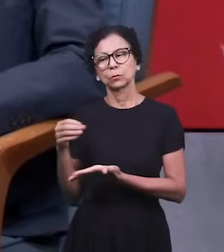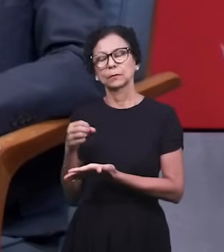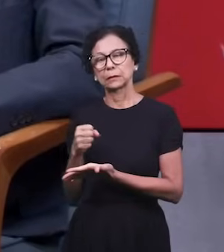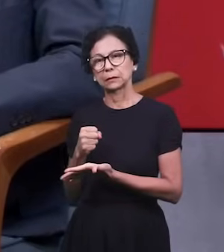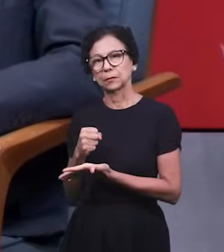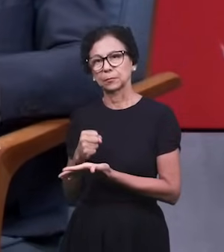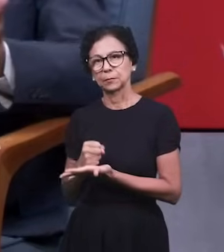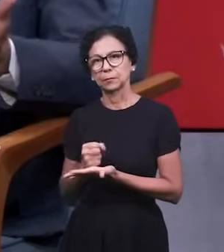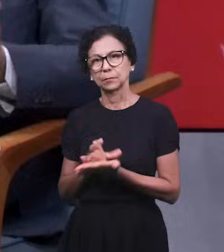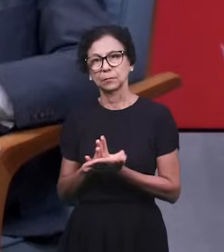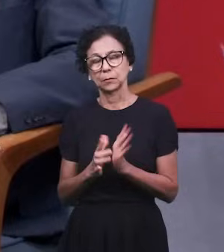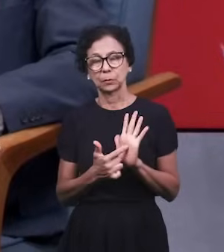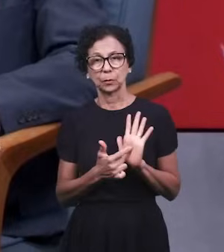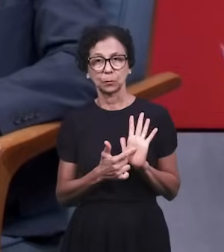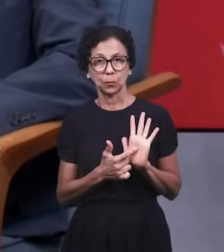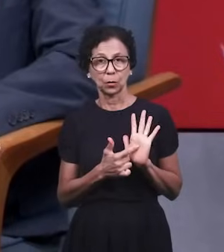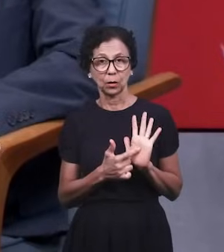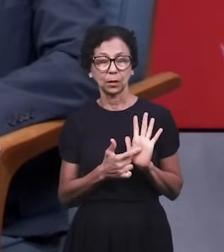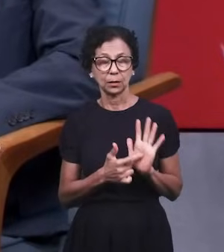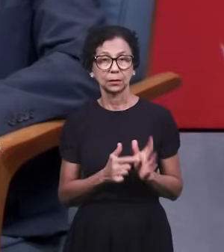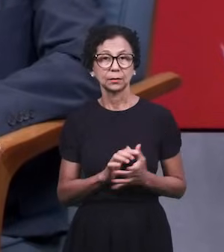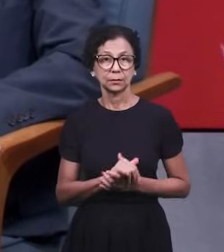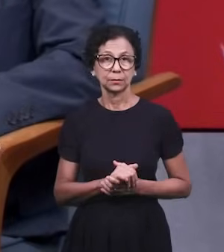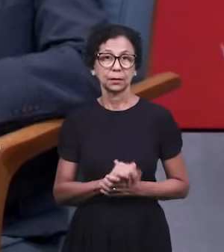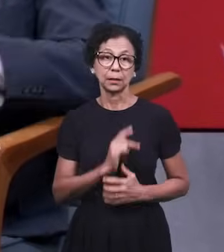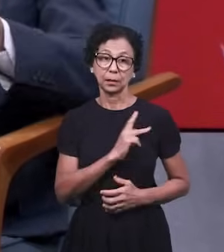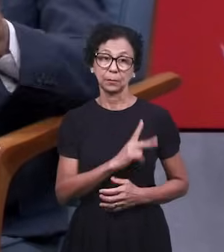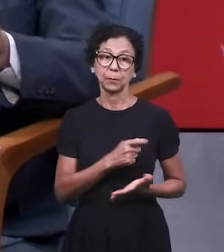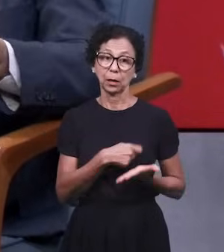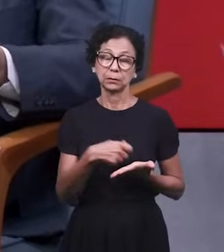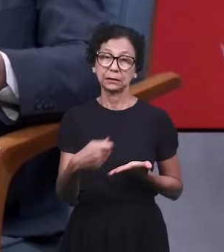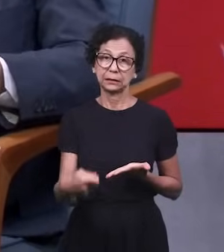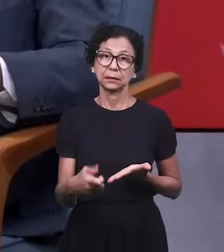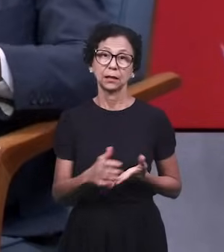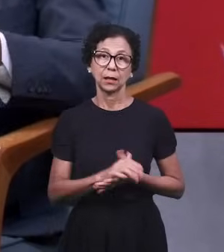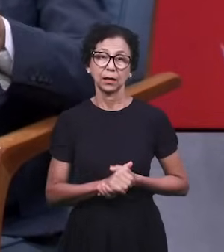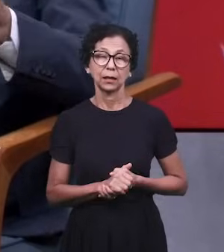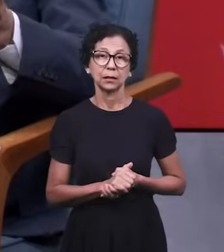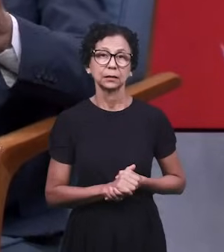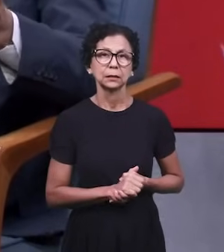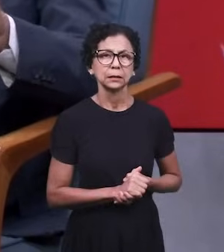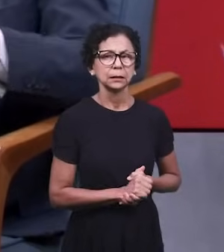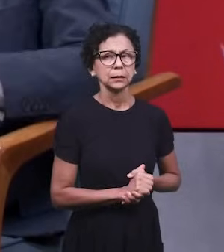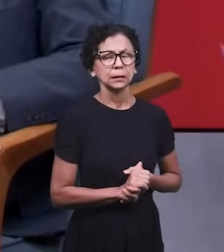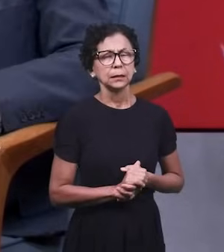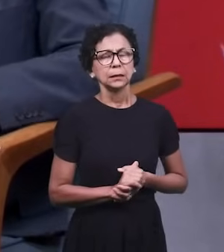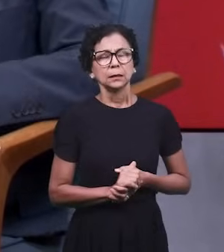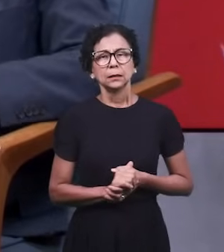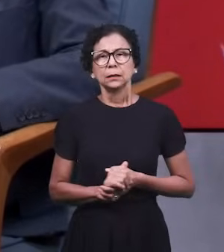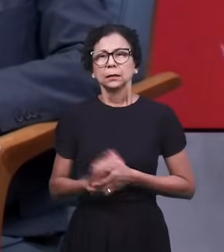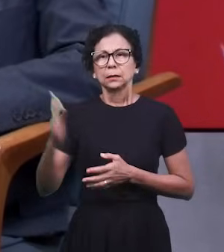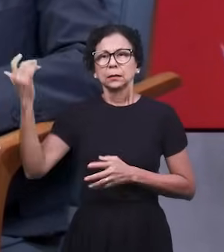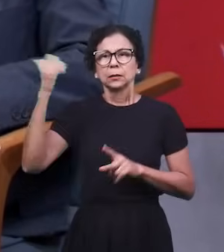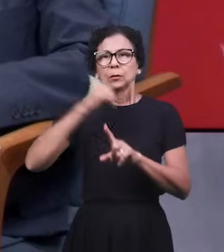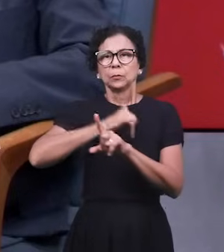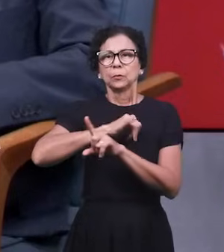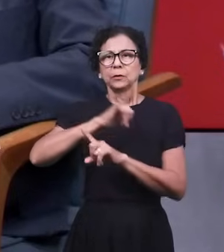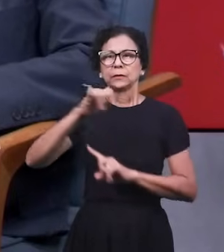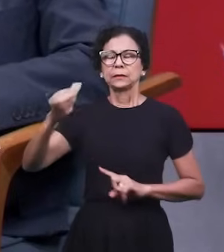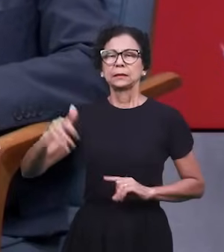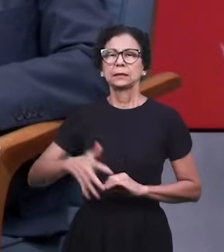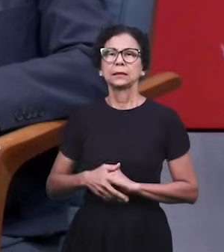palavra fala, e Paulo diz que a profecia edifica, exorta e consola.